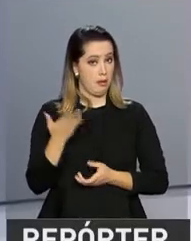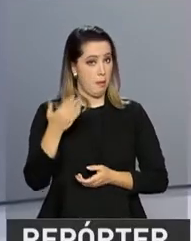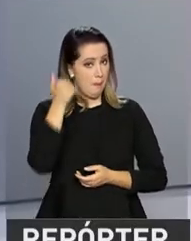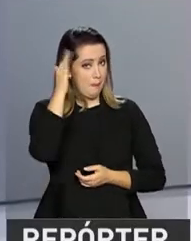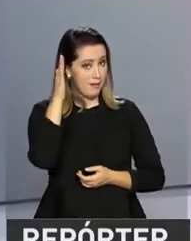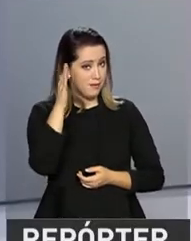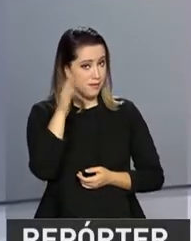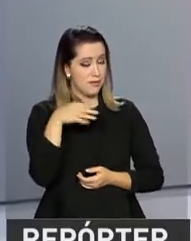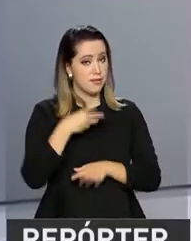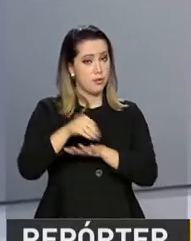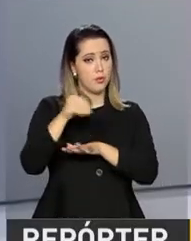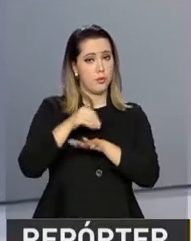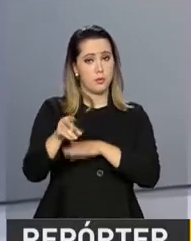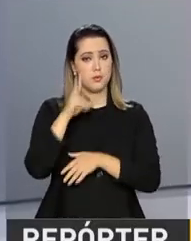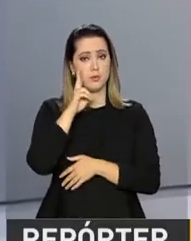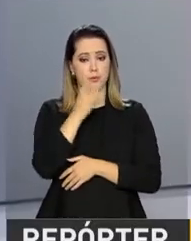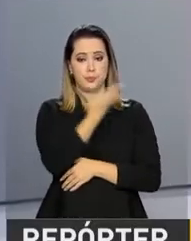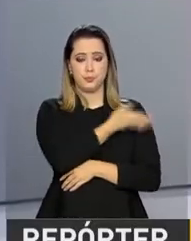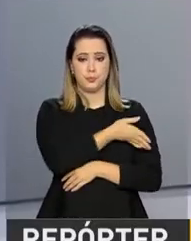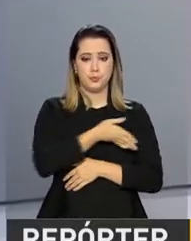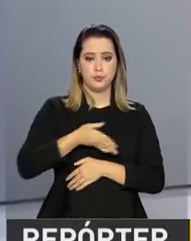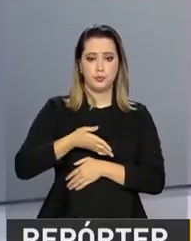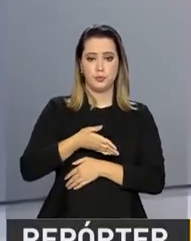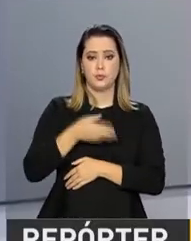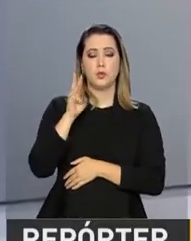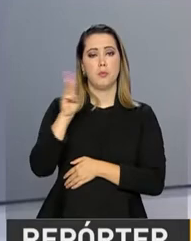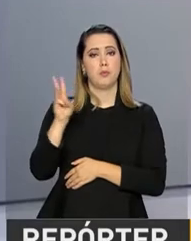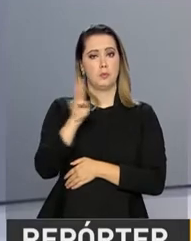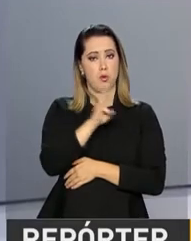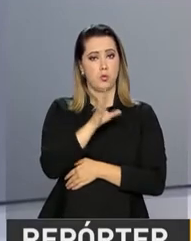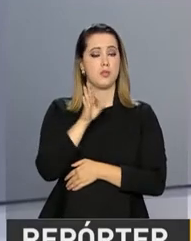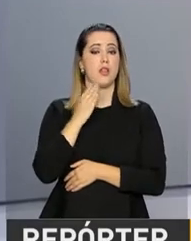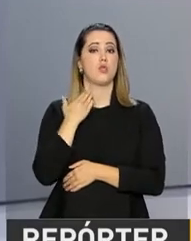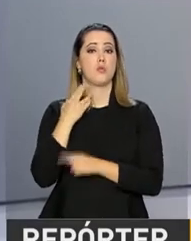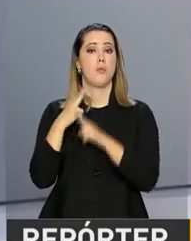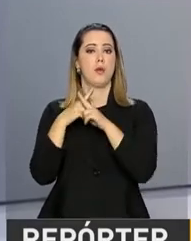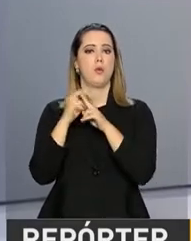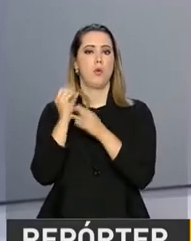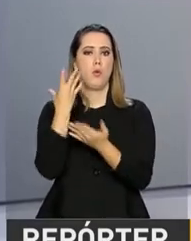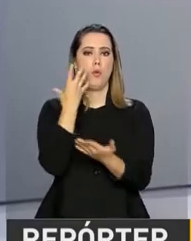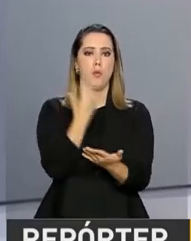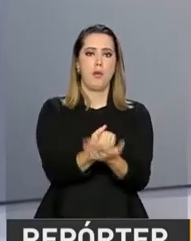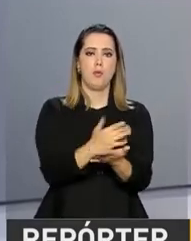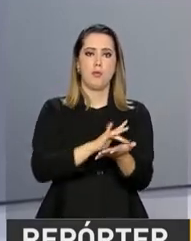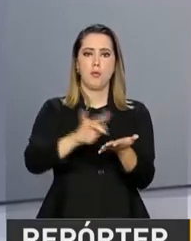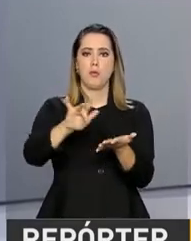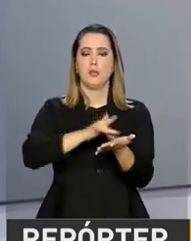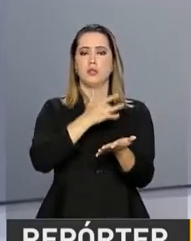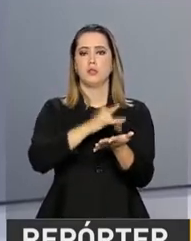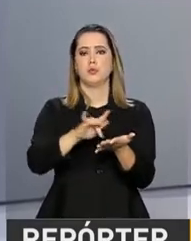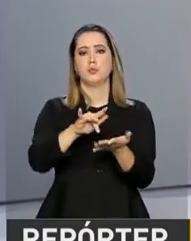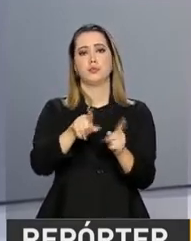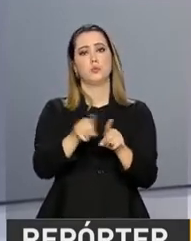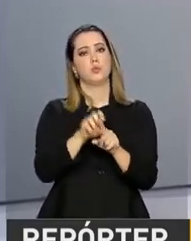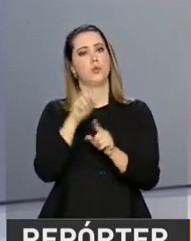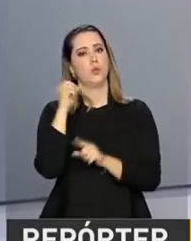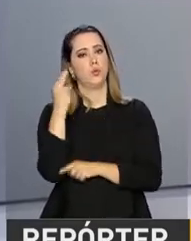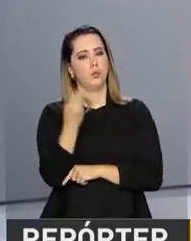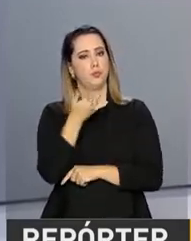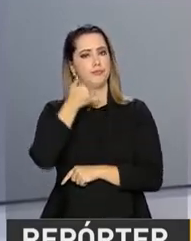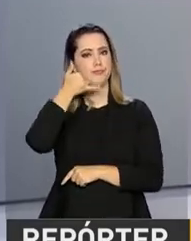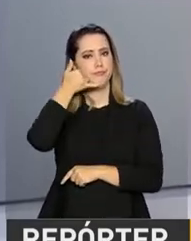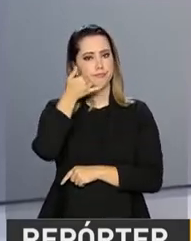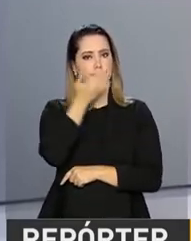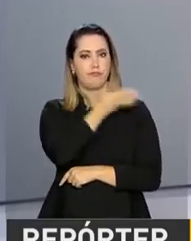informações sobre o pis o trabalhador pode acessar o site da caixa econômica baixar o aplicativo caixa trabalhador no celular ou